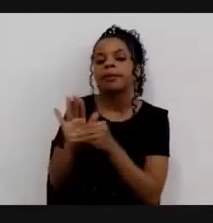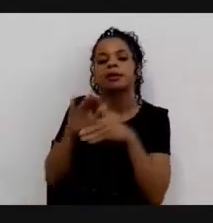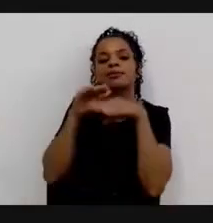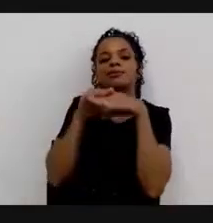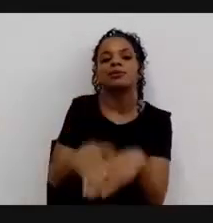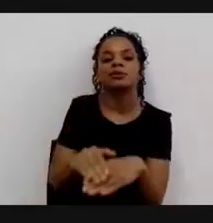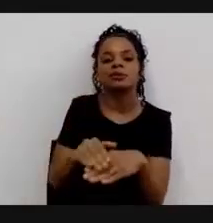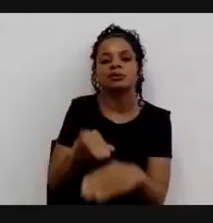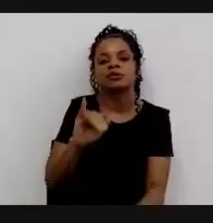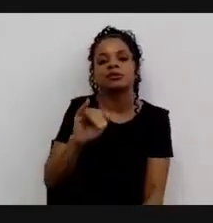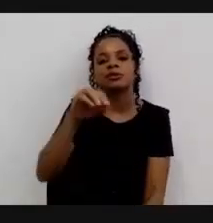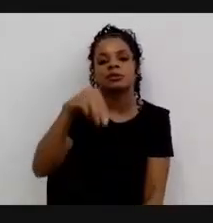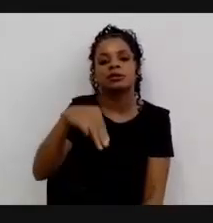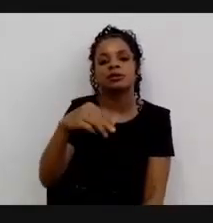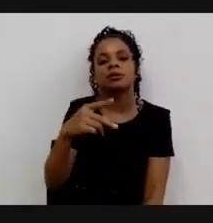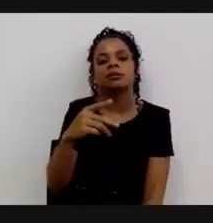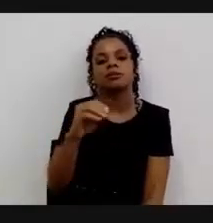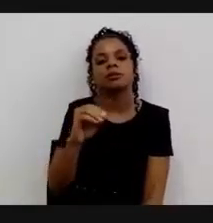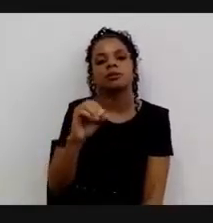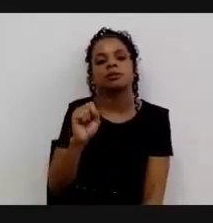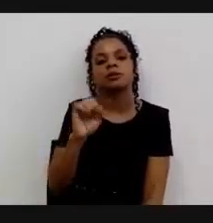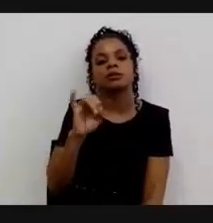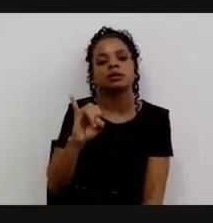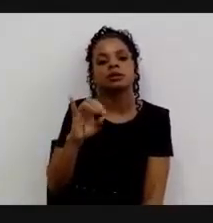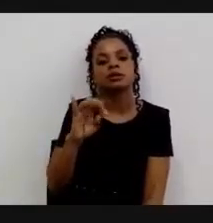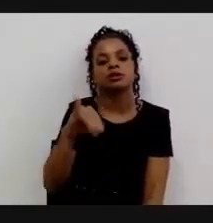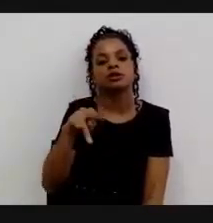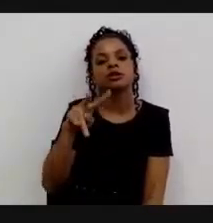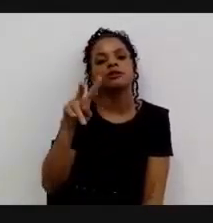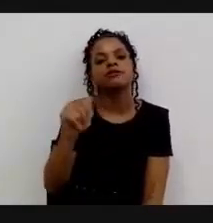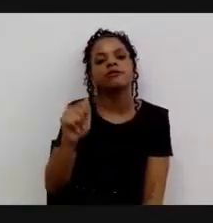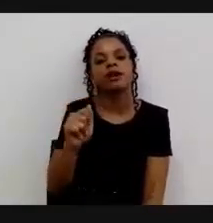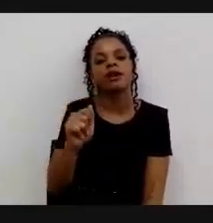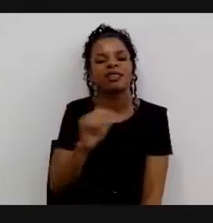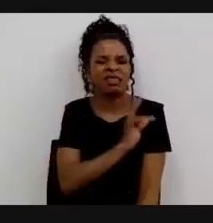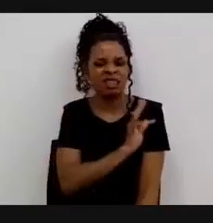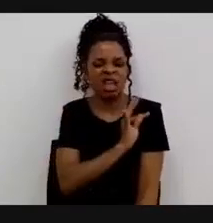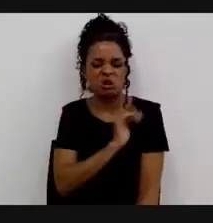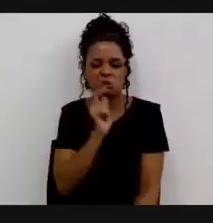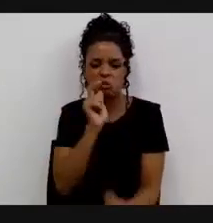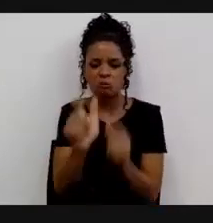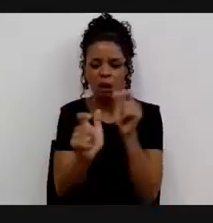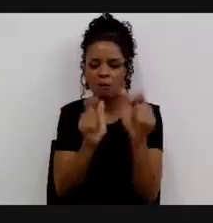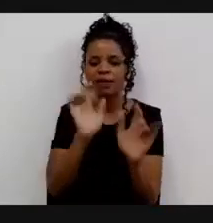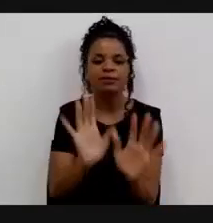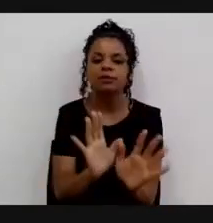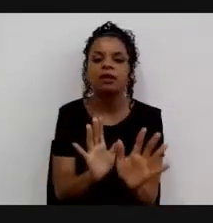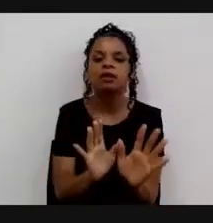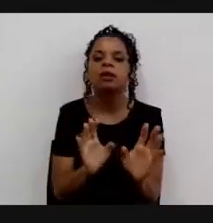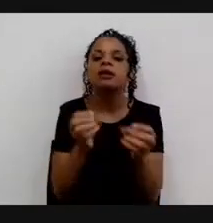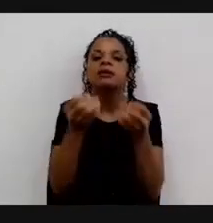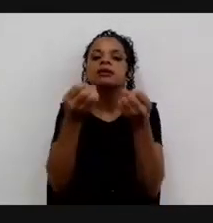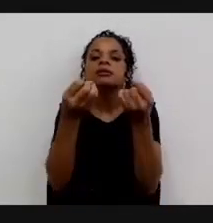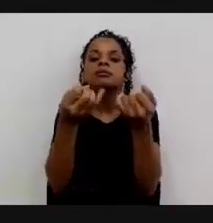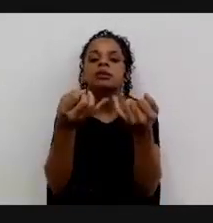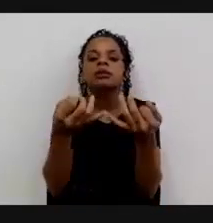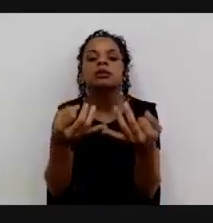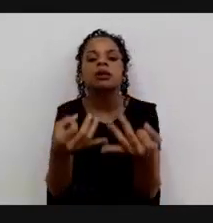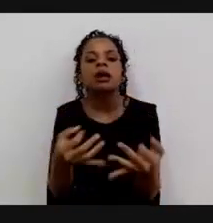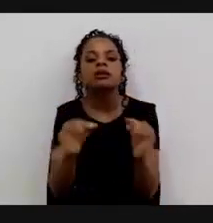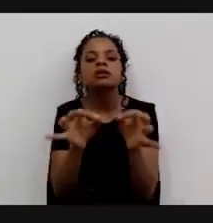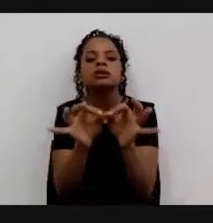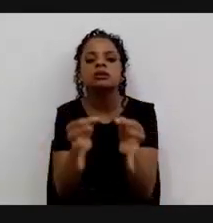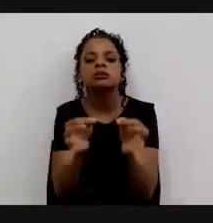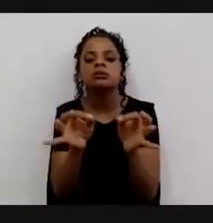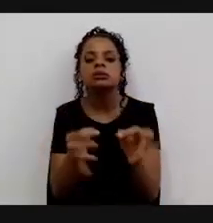lá, mas eu não vou deixar muito técnico. Eu falo que é dinheiro, eu explico como se fosse uma conta bancária, várias contas, eu vou explicando o orçamento desse